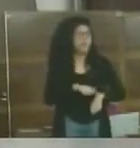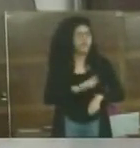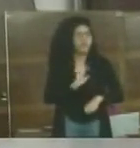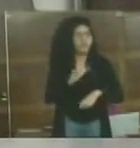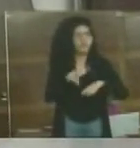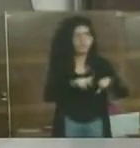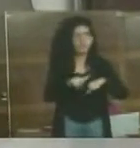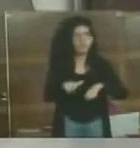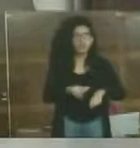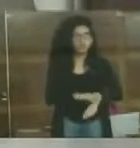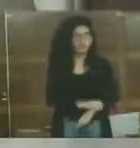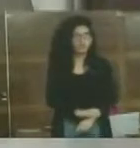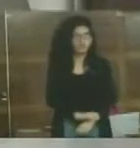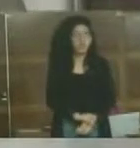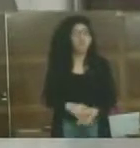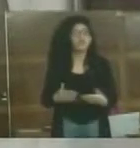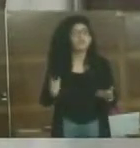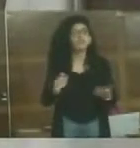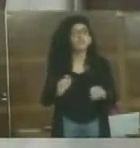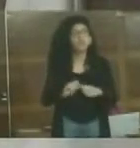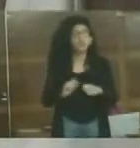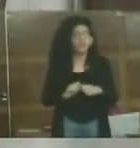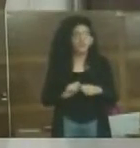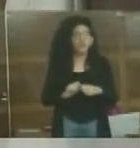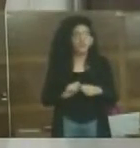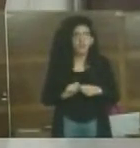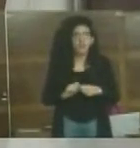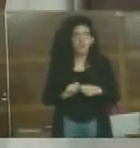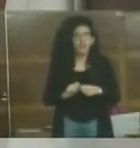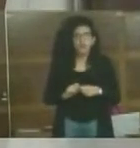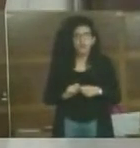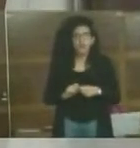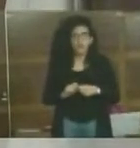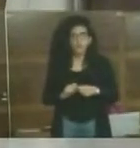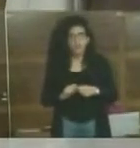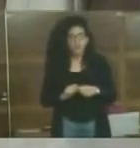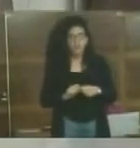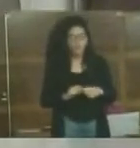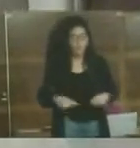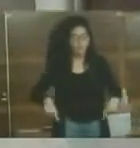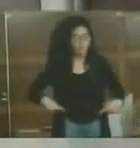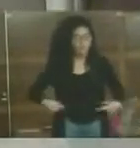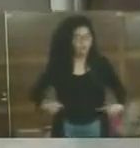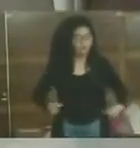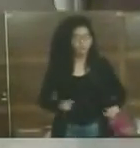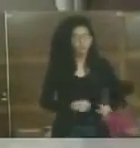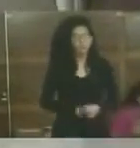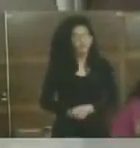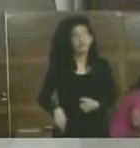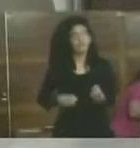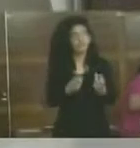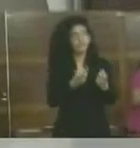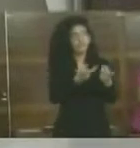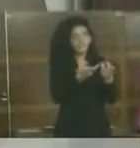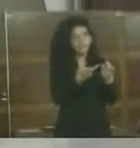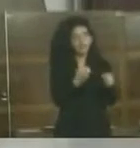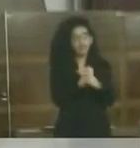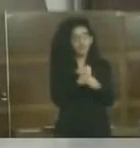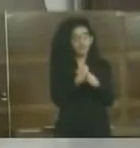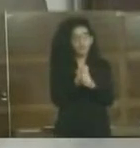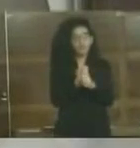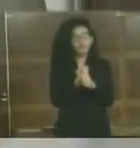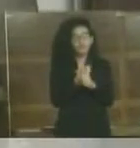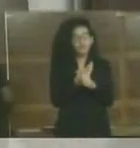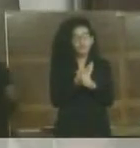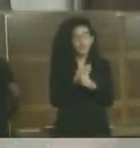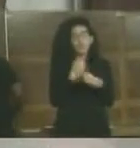homens trabalhadas. Sabe o que, que fizeram com a obra? Ela estava no dique seco, cortaram ela e venderam como sucata. Isso